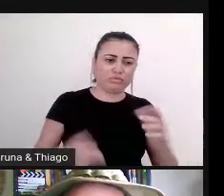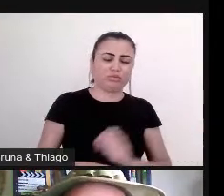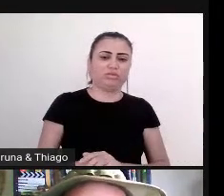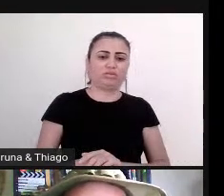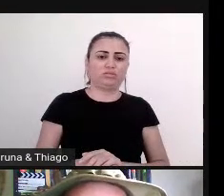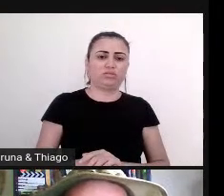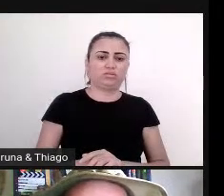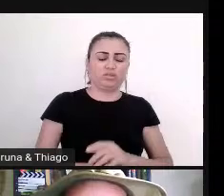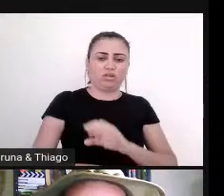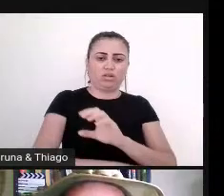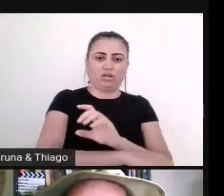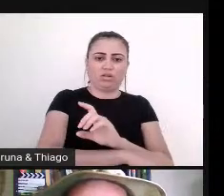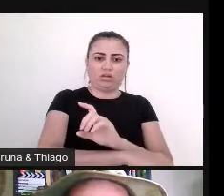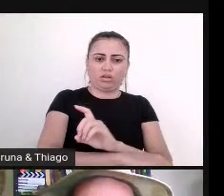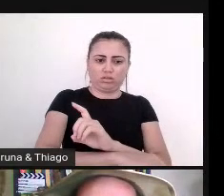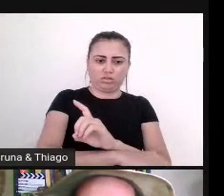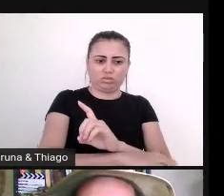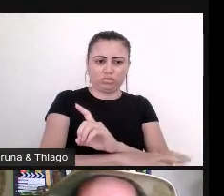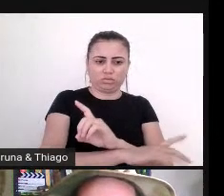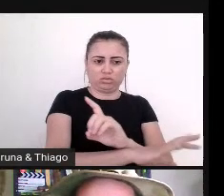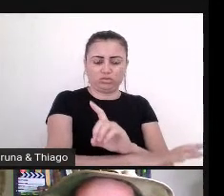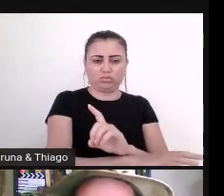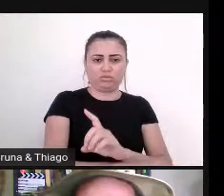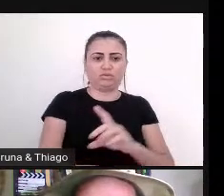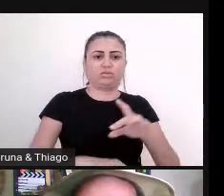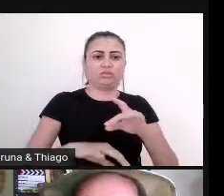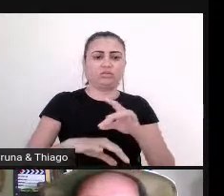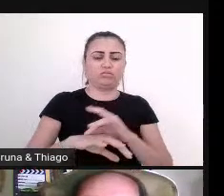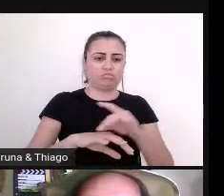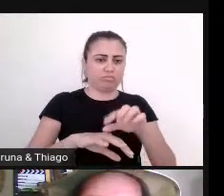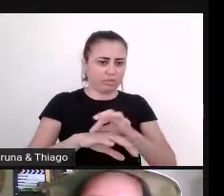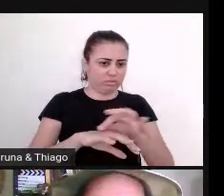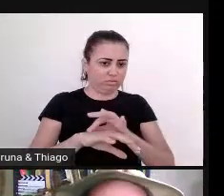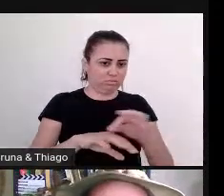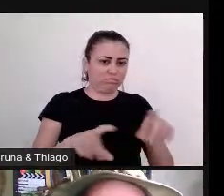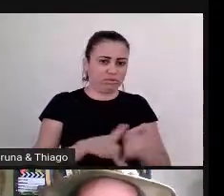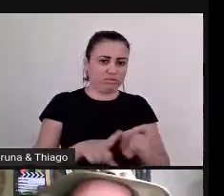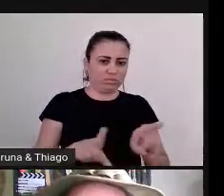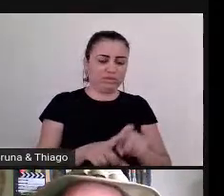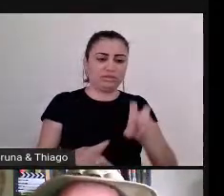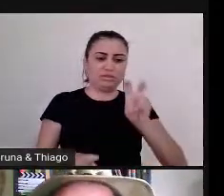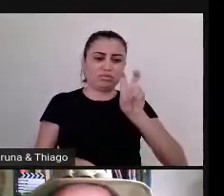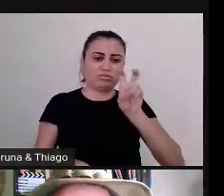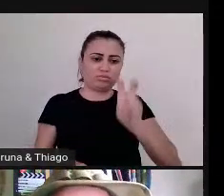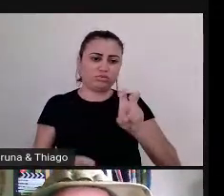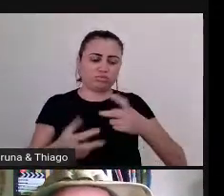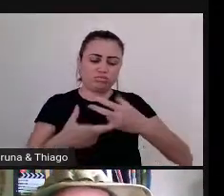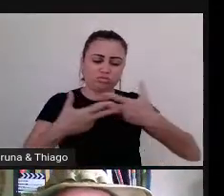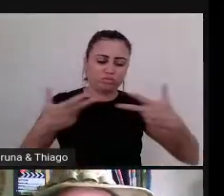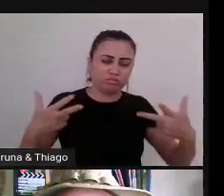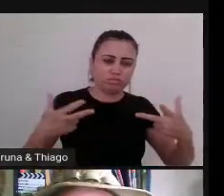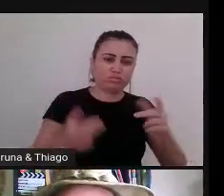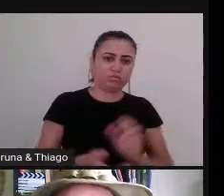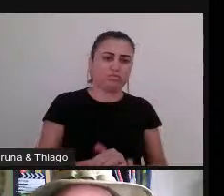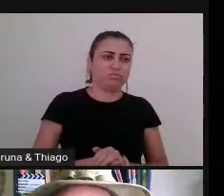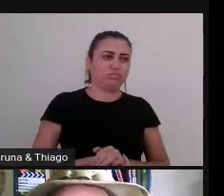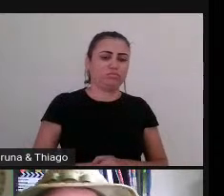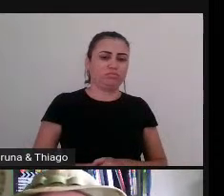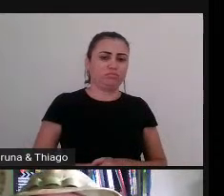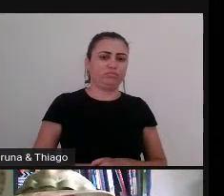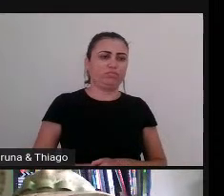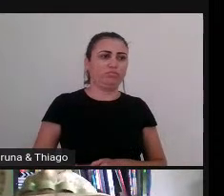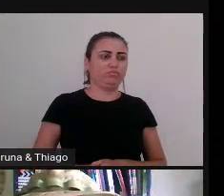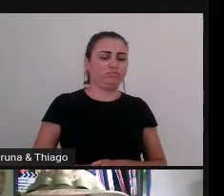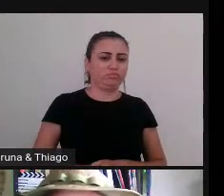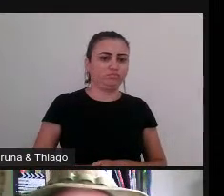também. São pelo menos 5 espécies dentro desse grupo. Aqui também. Ó, esse já não é um Titius metuensis. Né,